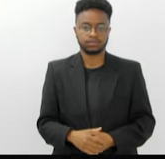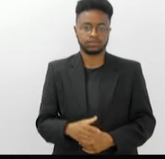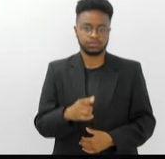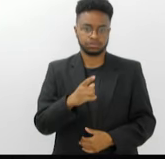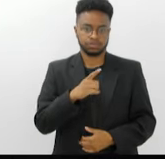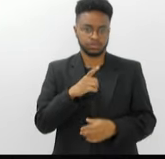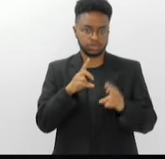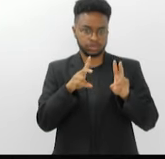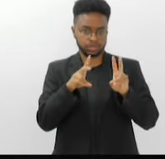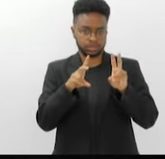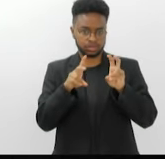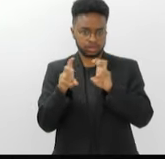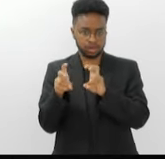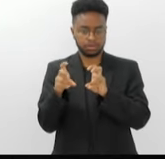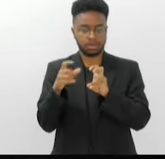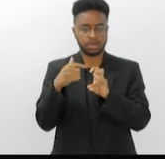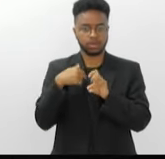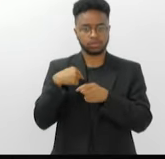ao presidente Bacelar.